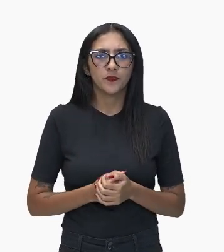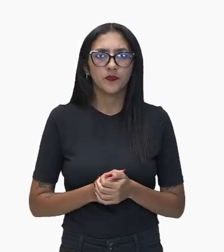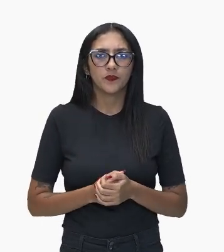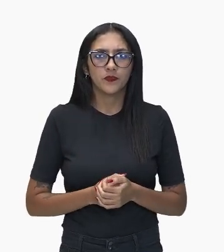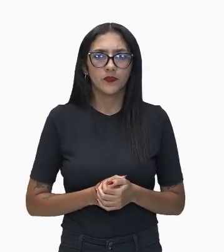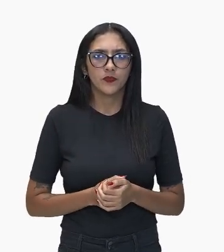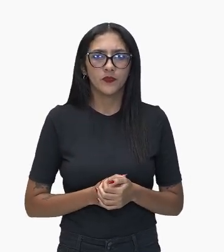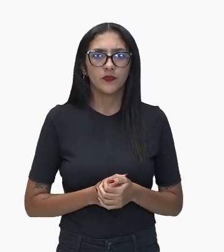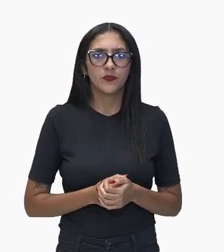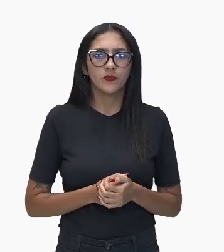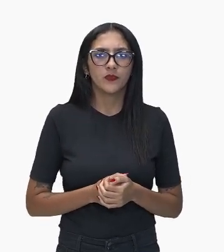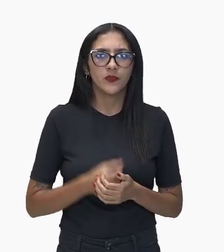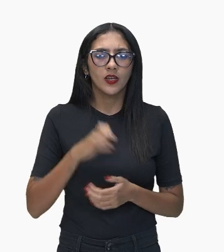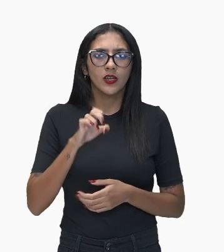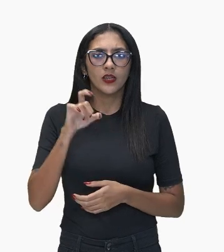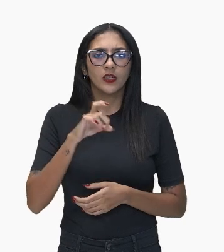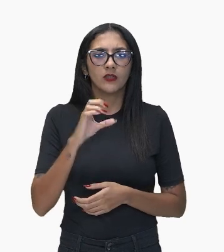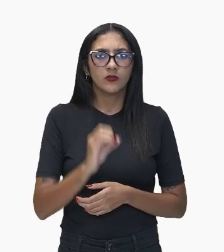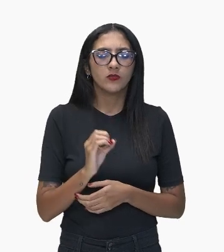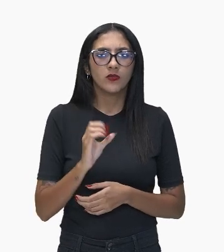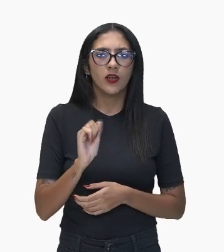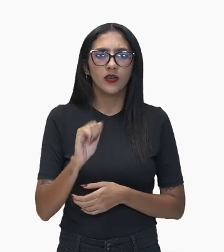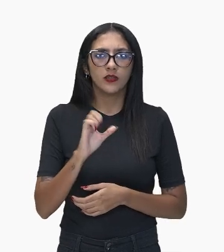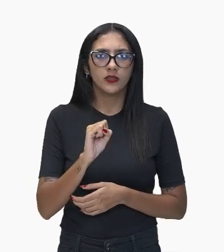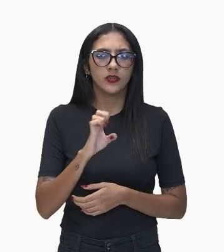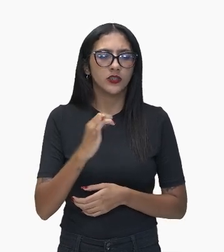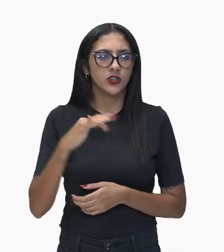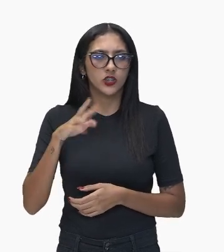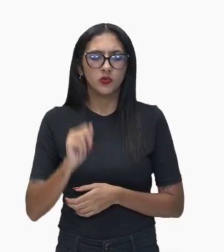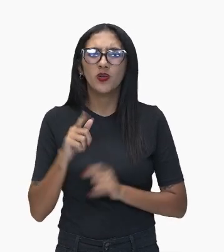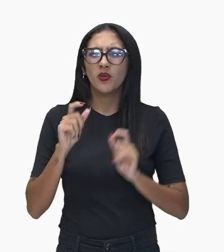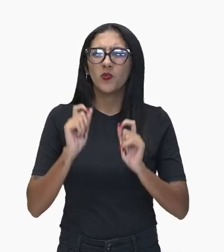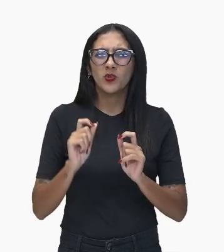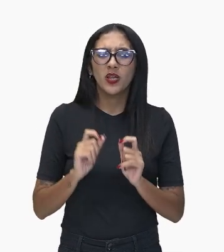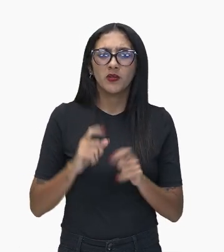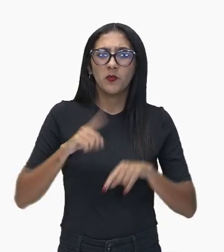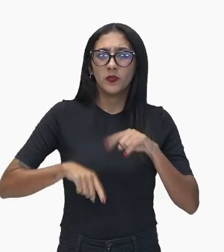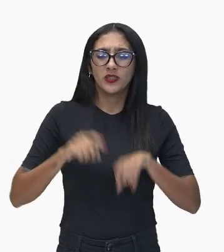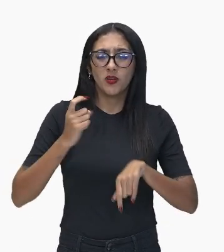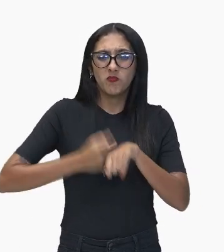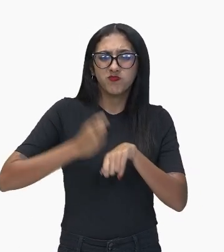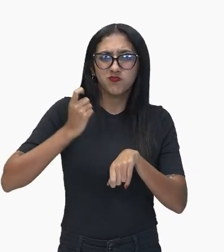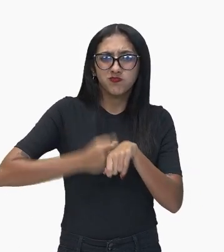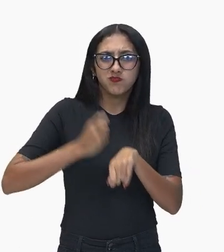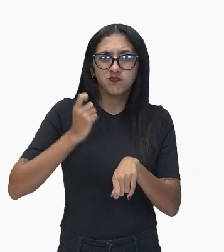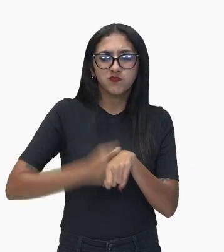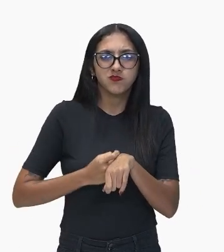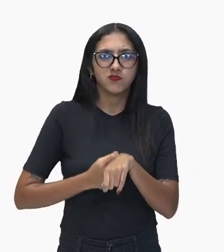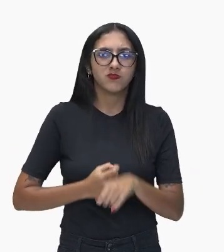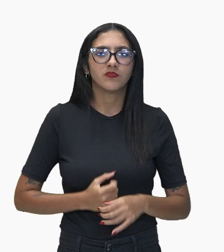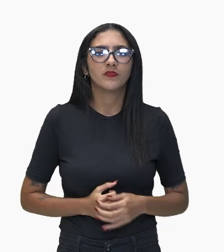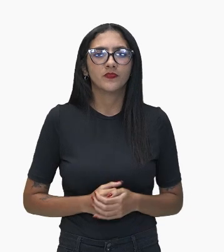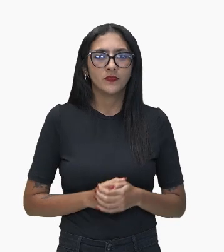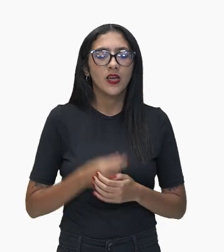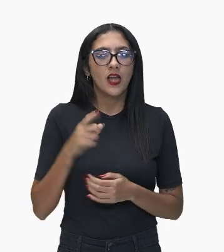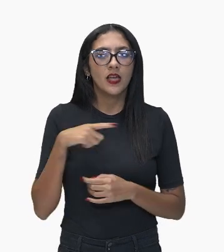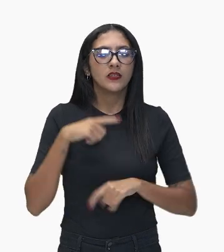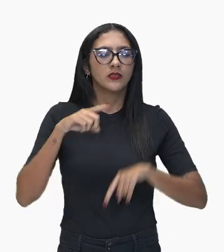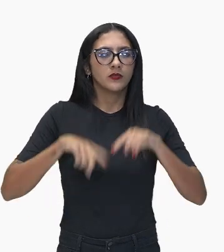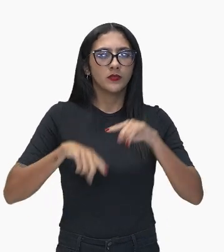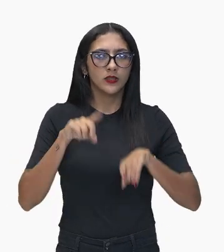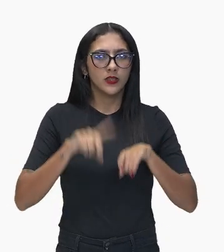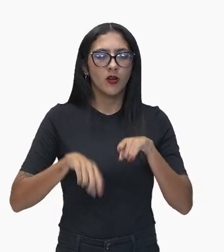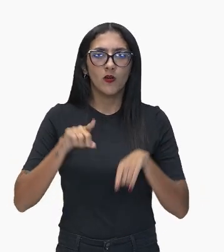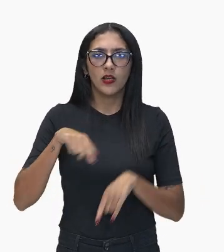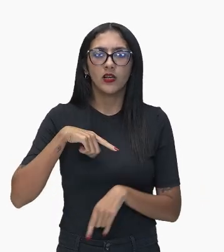N-acetilglicosamina, conferindo-lhe propriedades de resistência à estrutura. Ou seja, a quitina já não é um